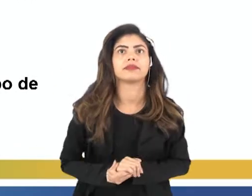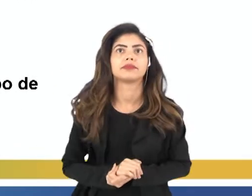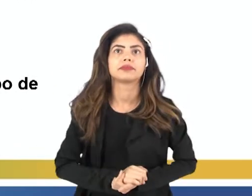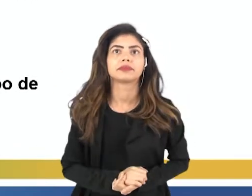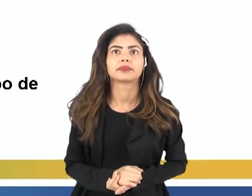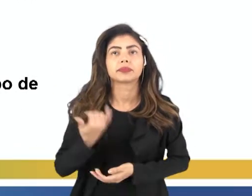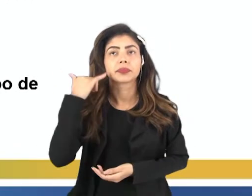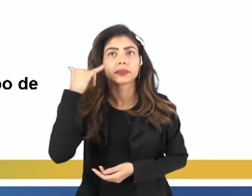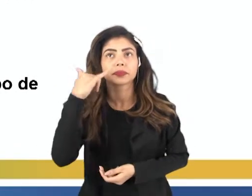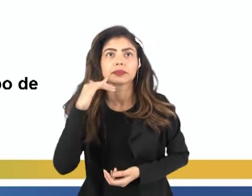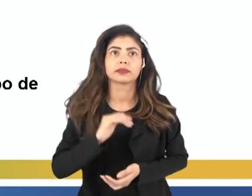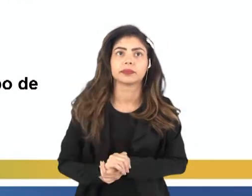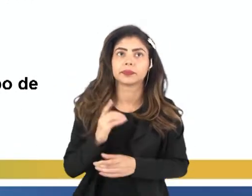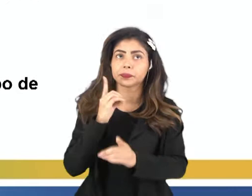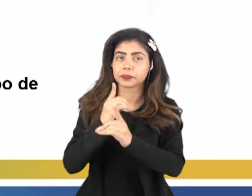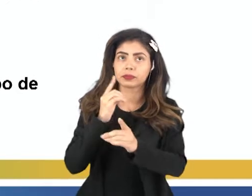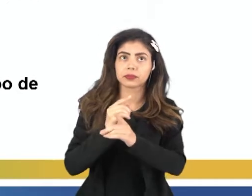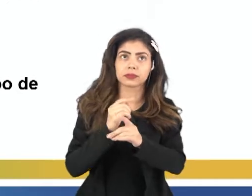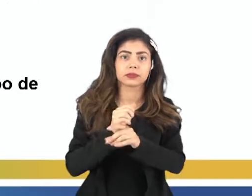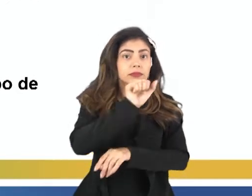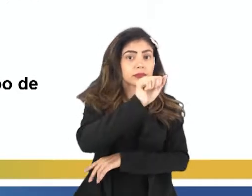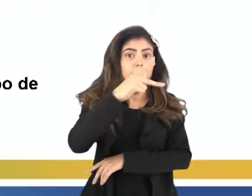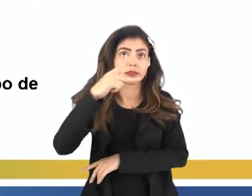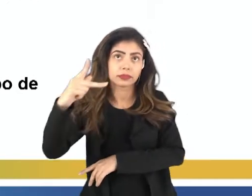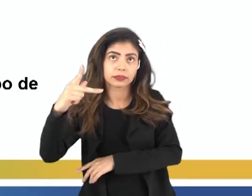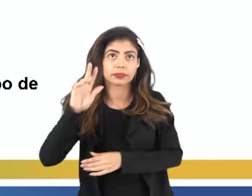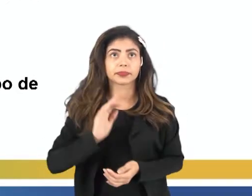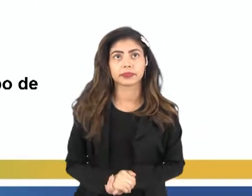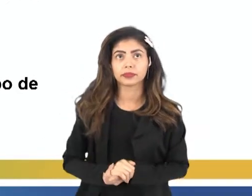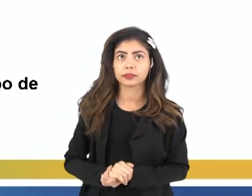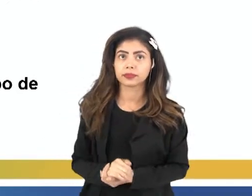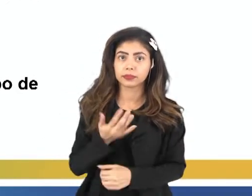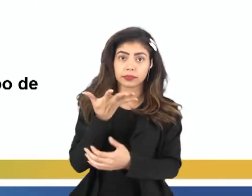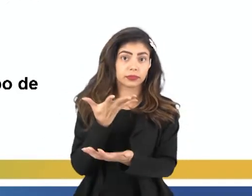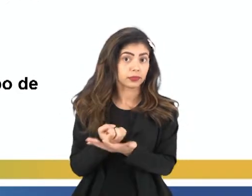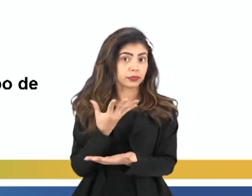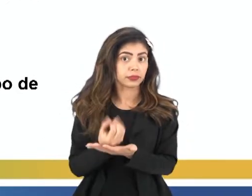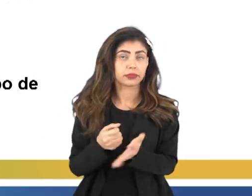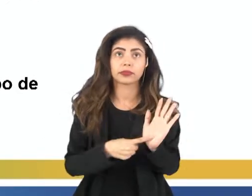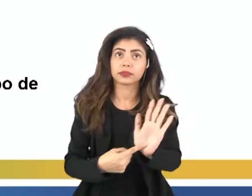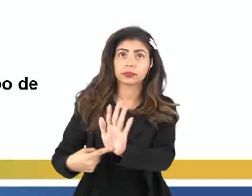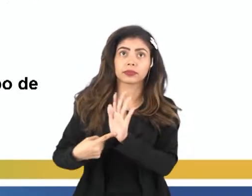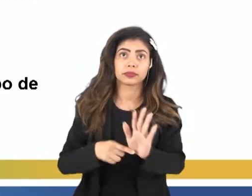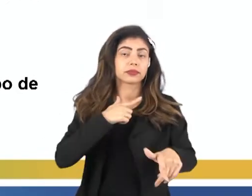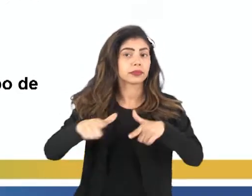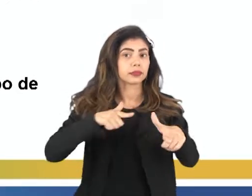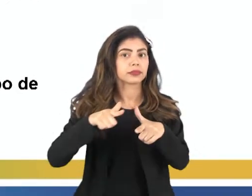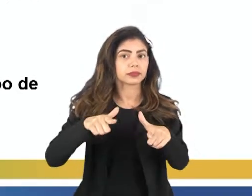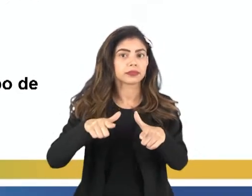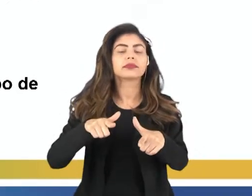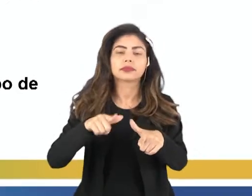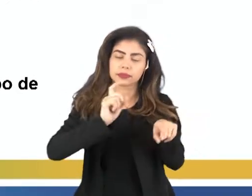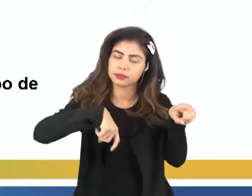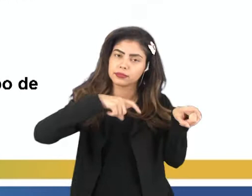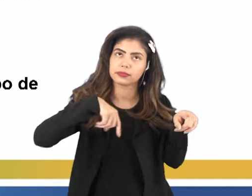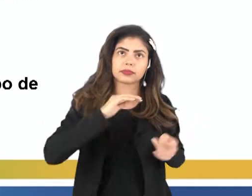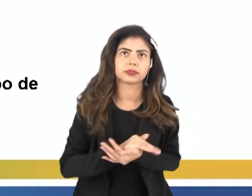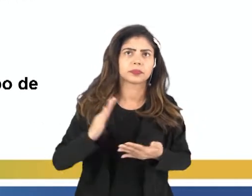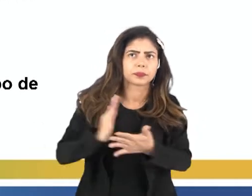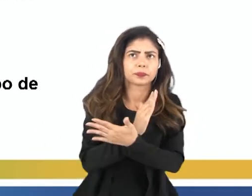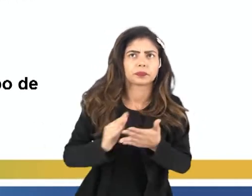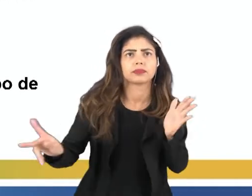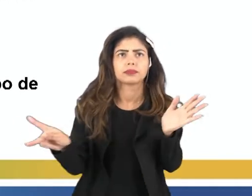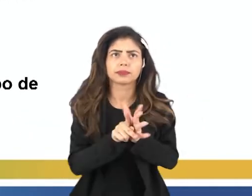smartphone para encontrar uma série de aplicativos destinados ao trabalho agrícola. Alguns deles